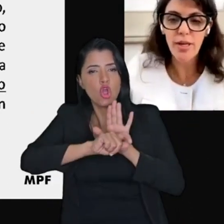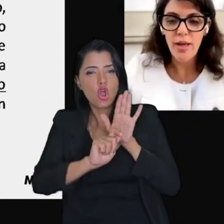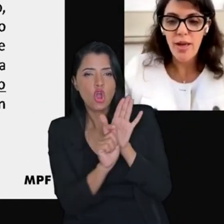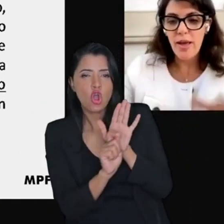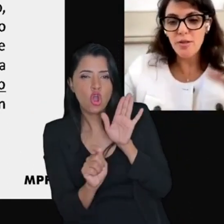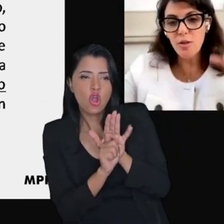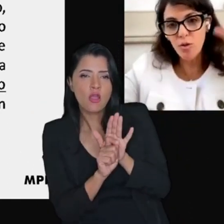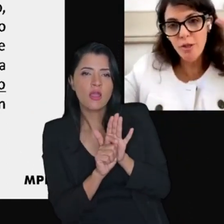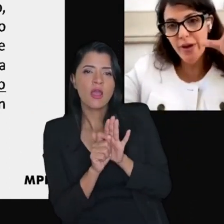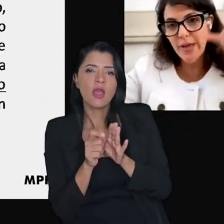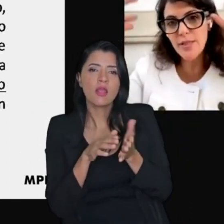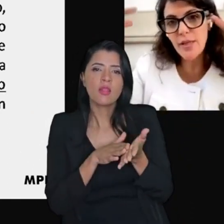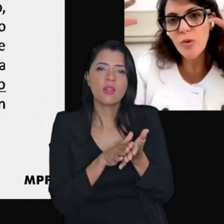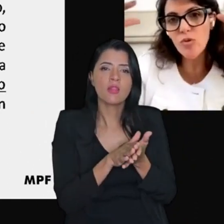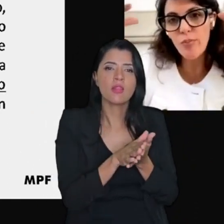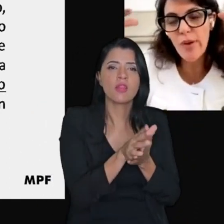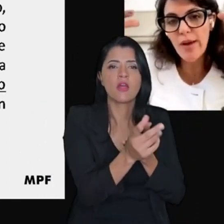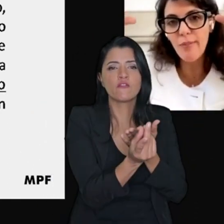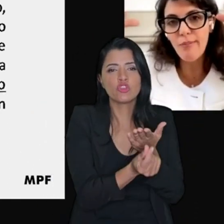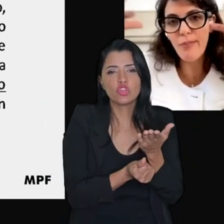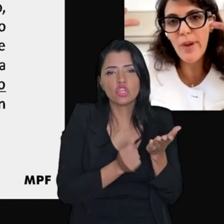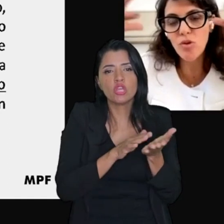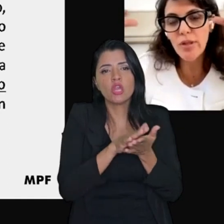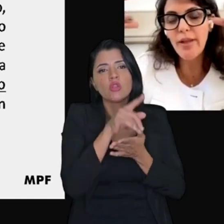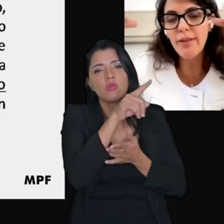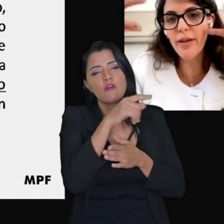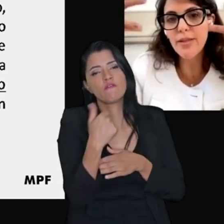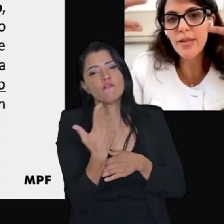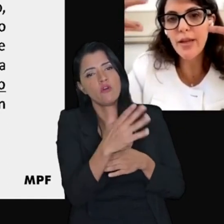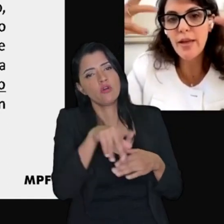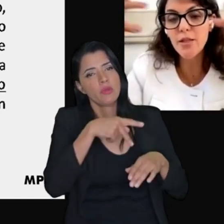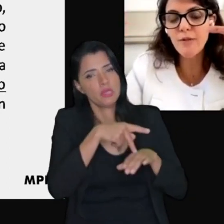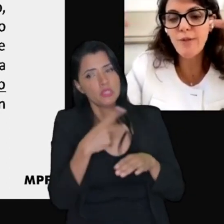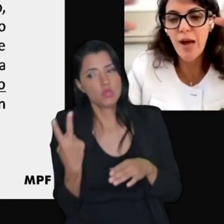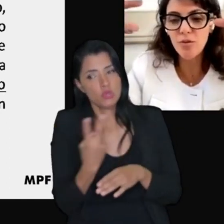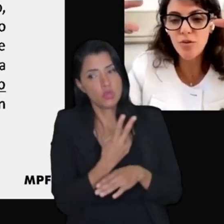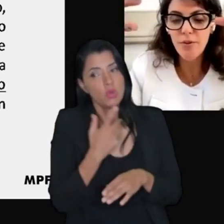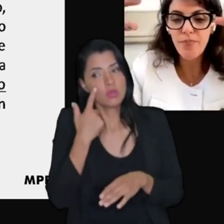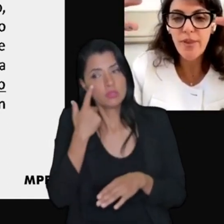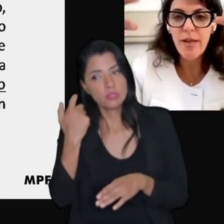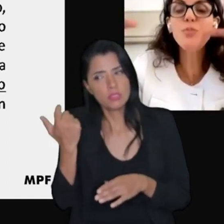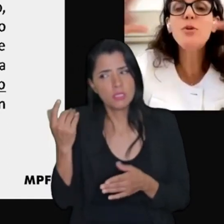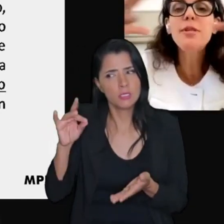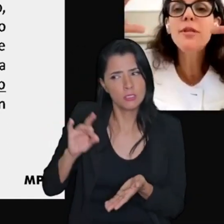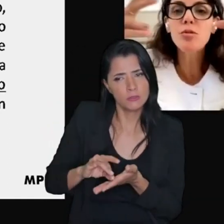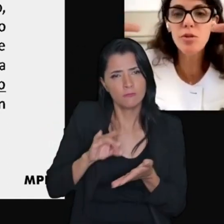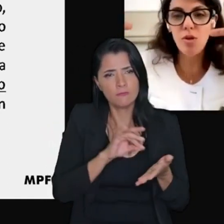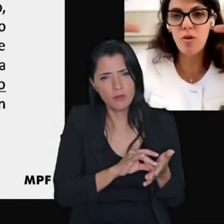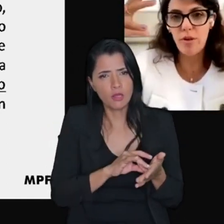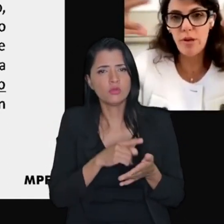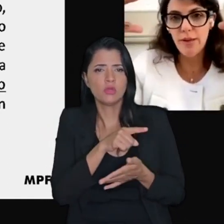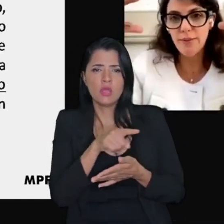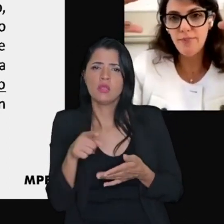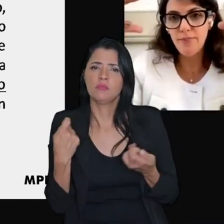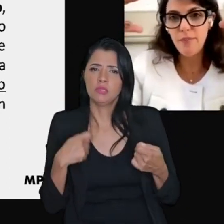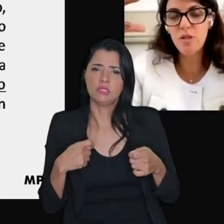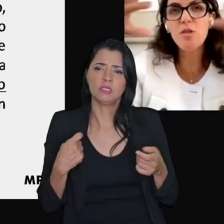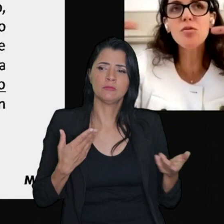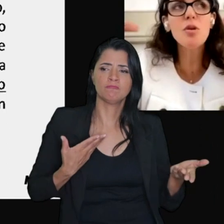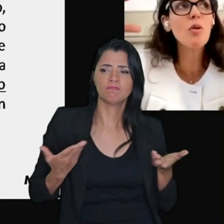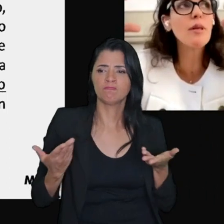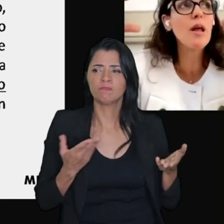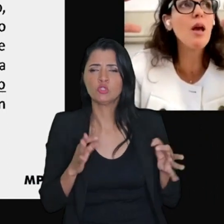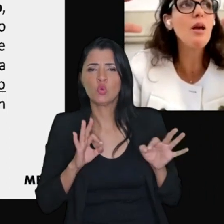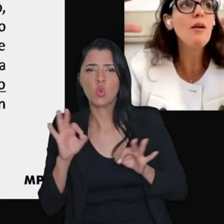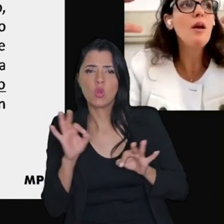exterior. São 2 países que passam a ter interesse naqueles fatos. Eles precisam se coordenar.